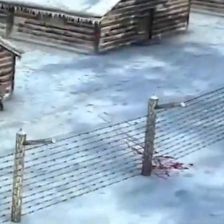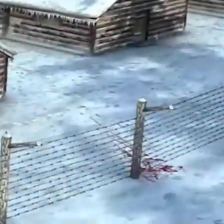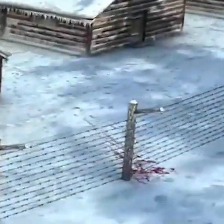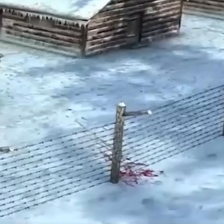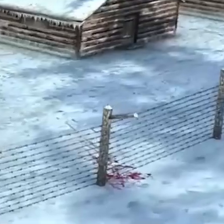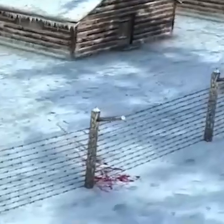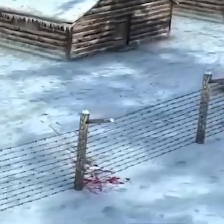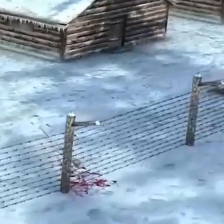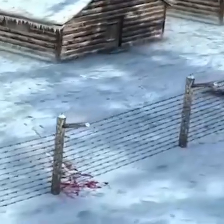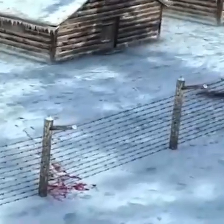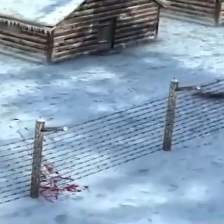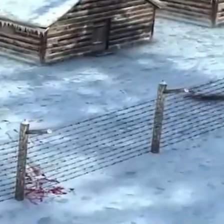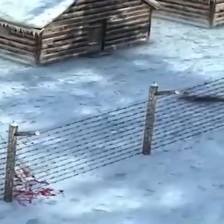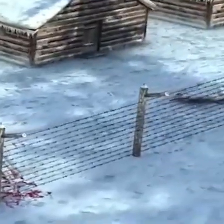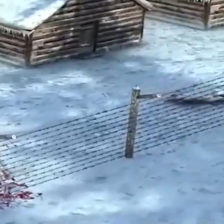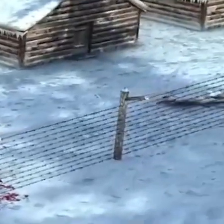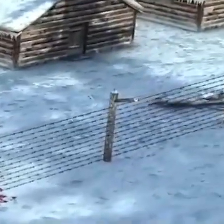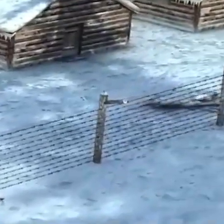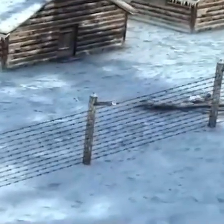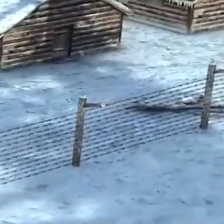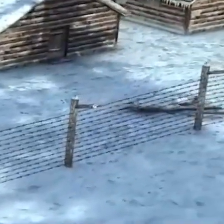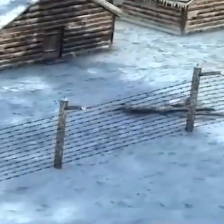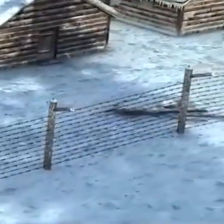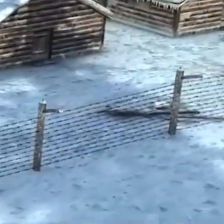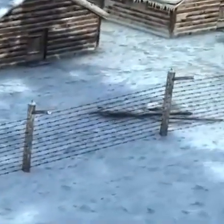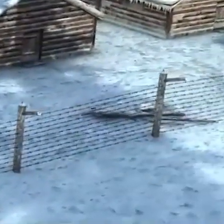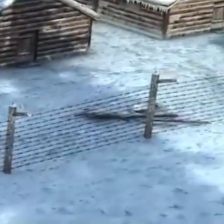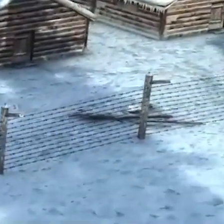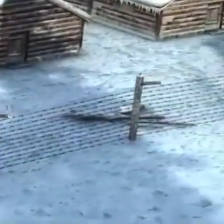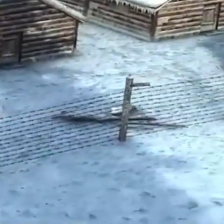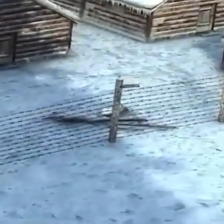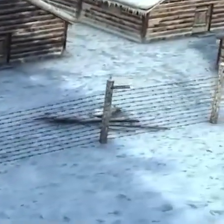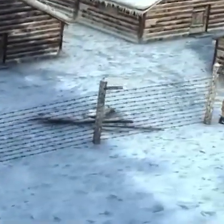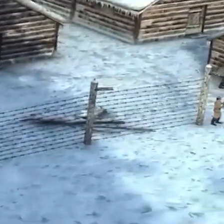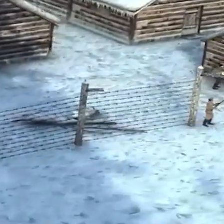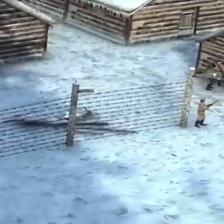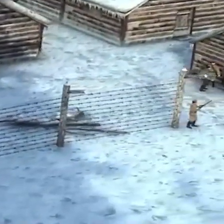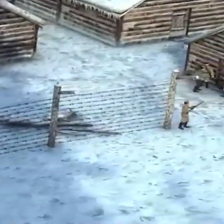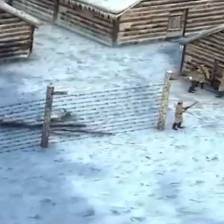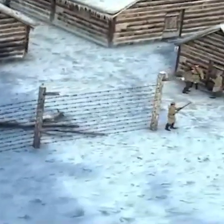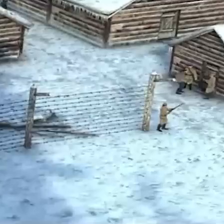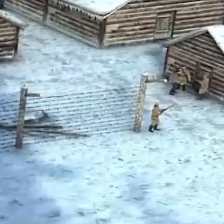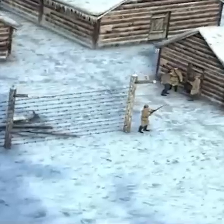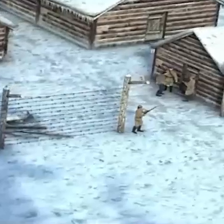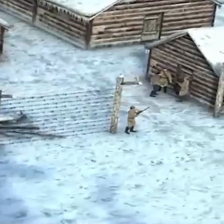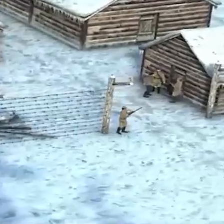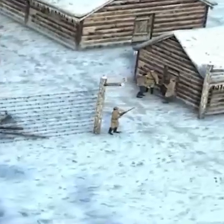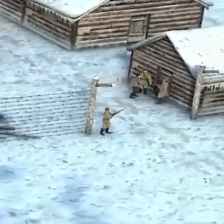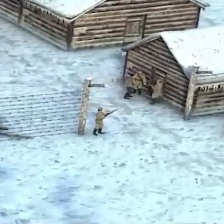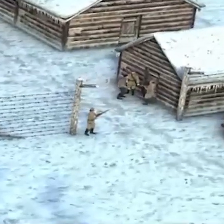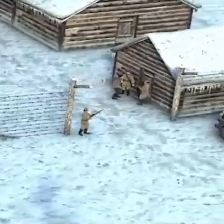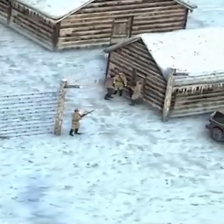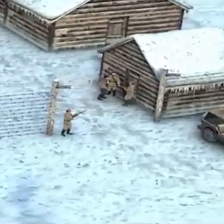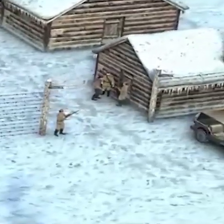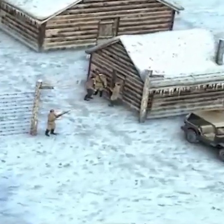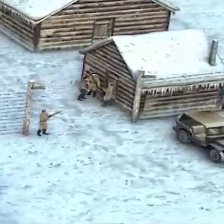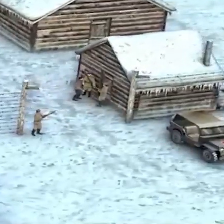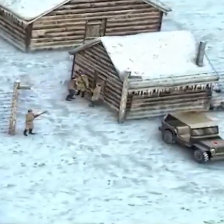Após a morte de Stalin em 1953, o sistema tornou-se menos rigoroso, mas só